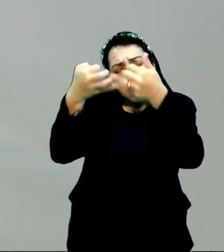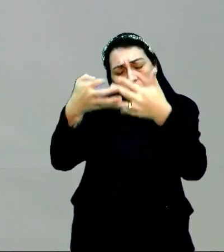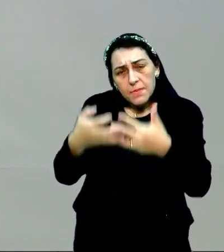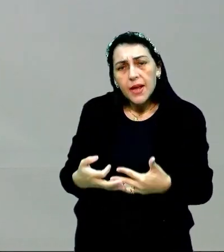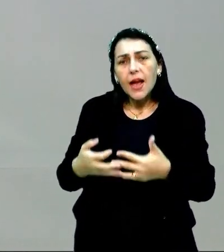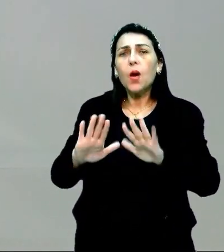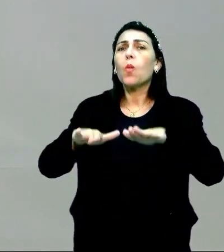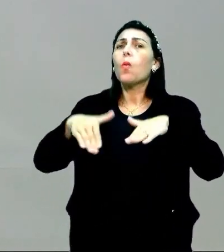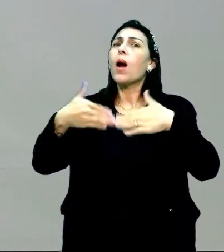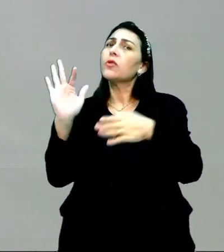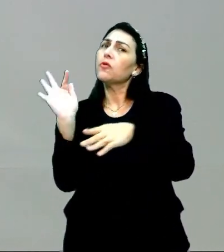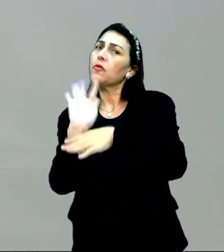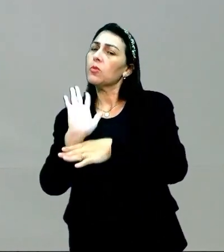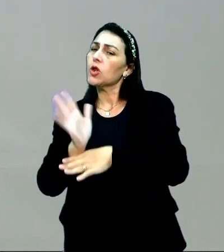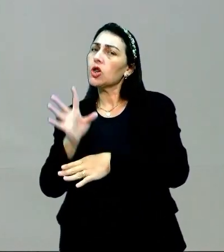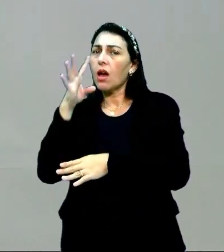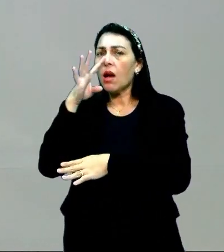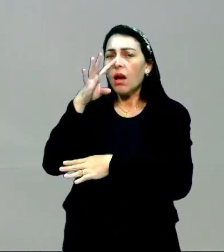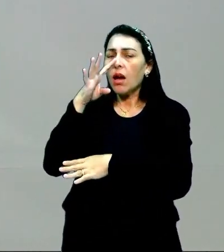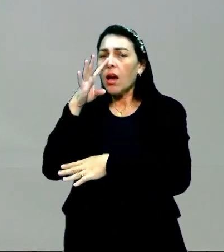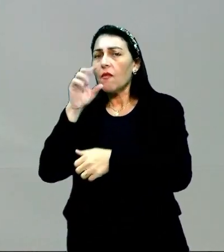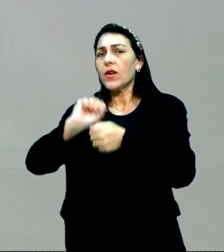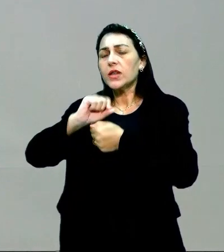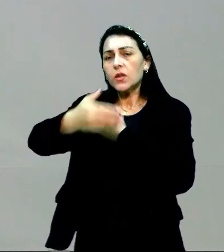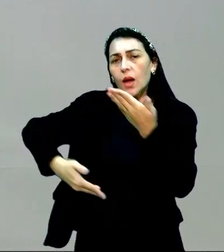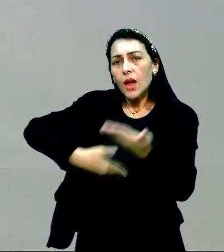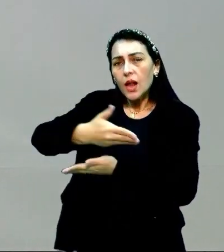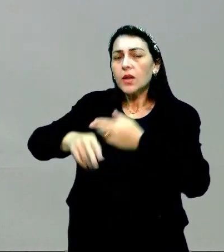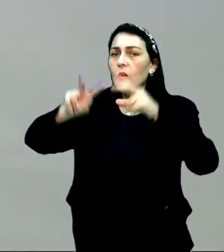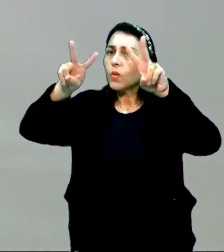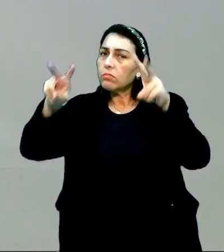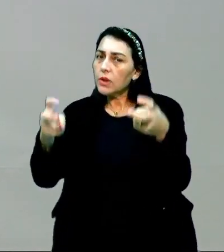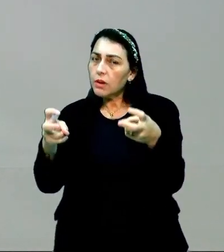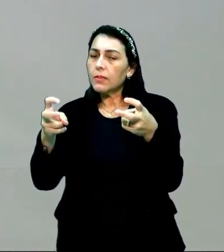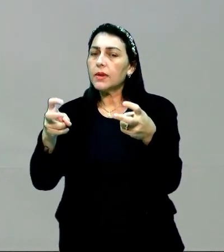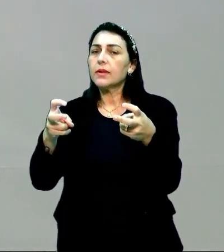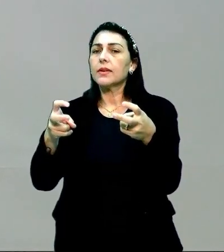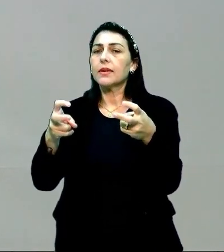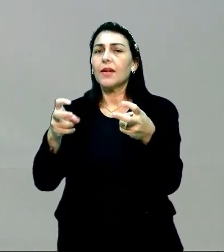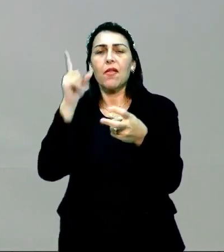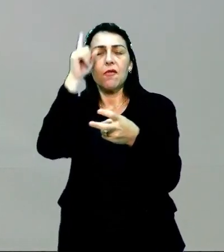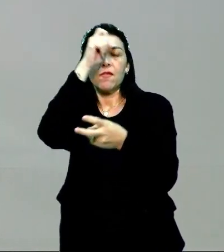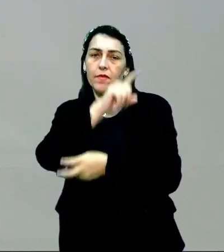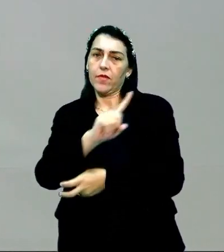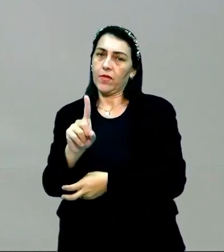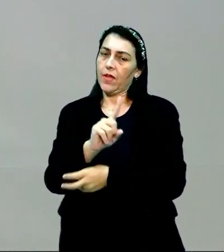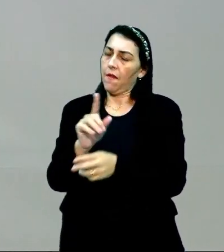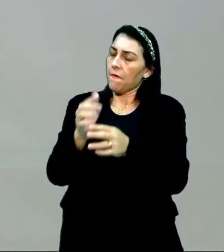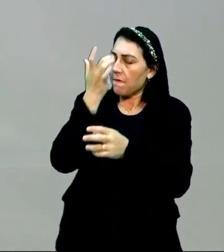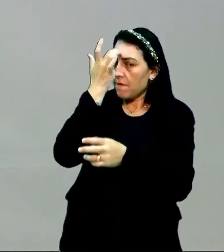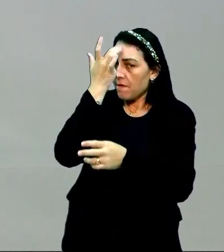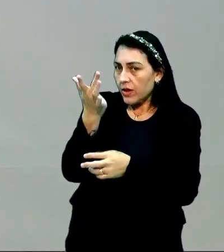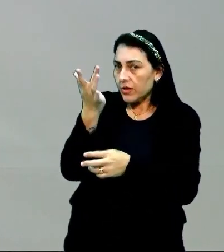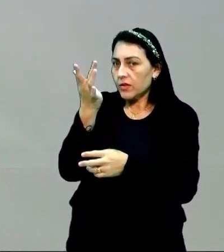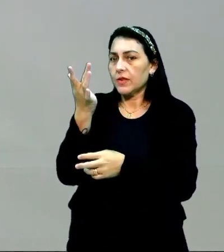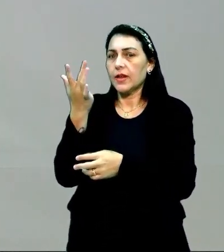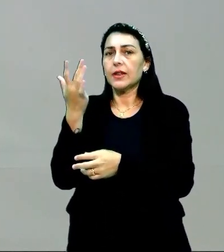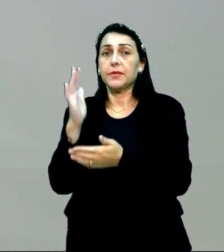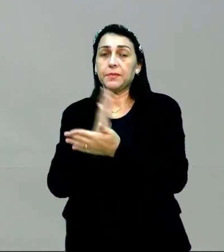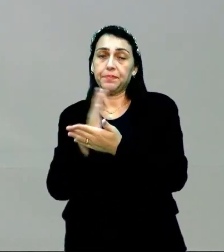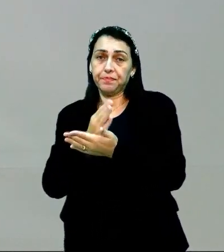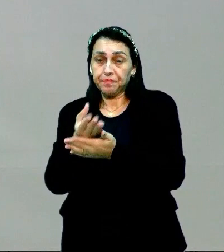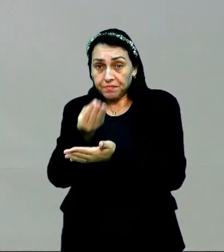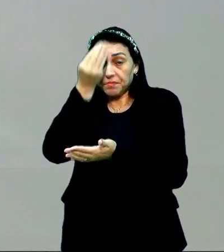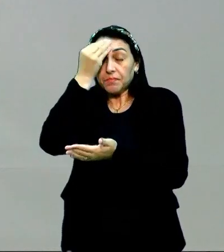uma citação de um filme que eu já assisti, fazendo uma relação com o tema. Então, assim, não é um bicho de 7 cabeças, é uma coisa fácil. Às vezes a